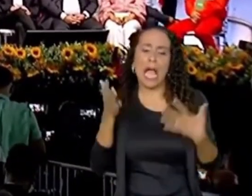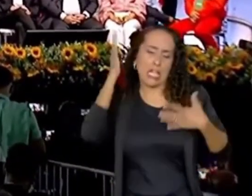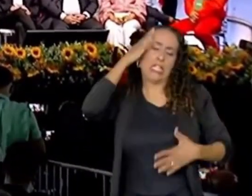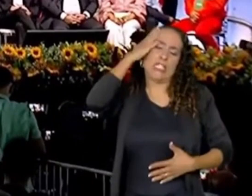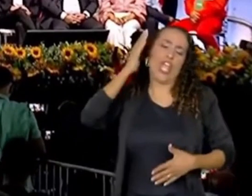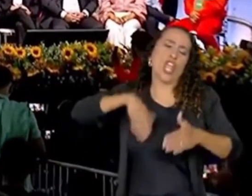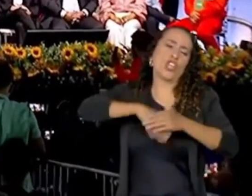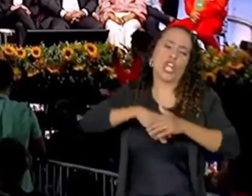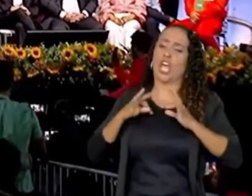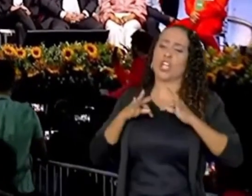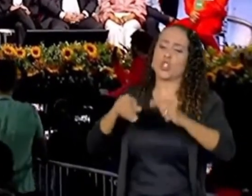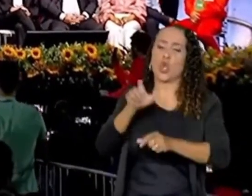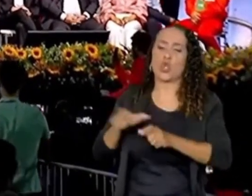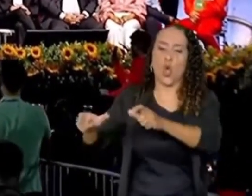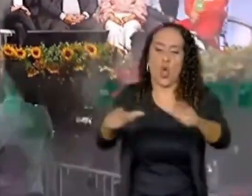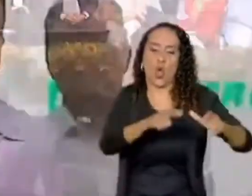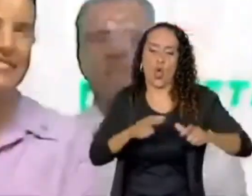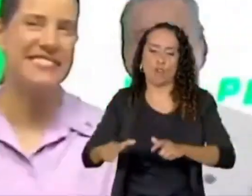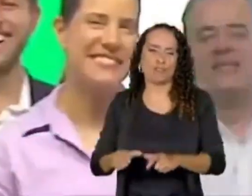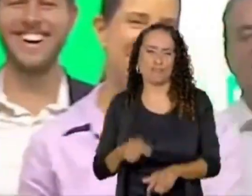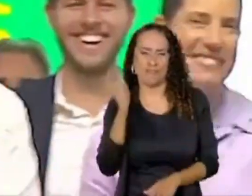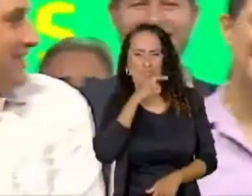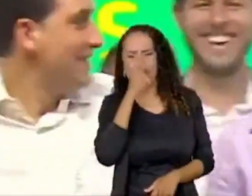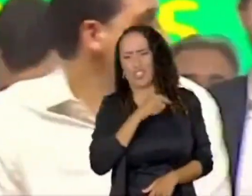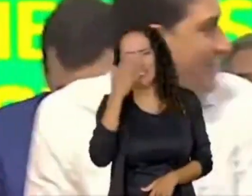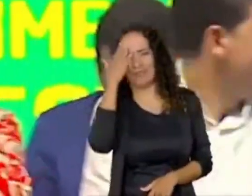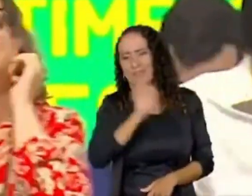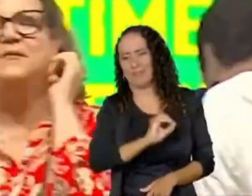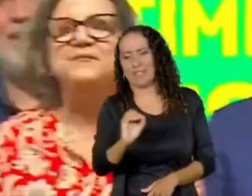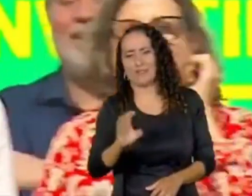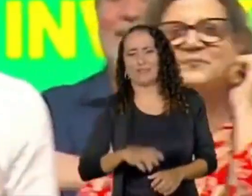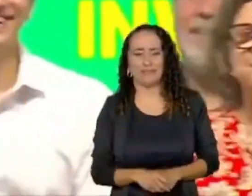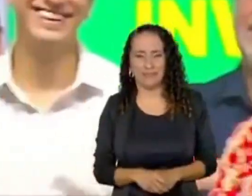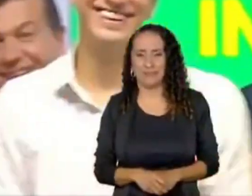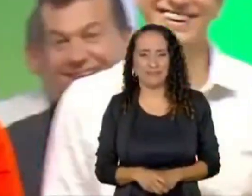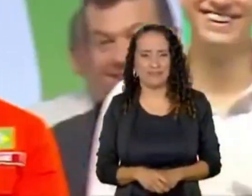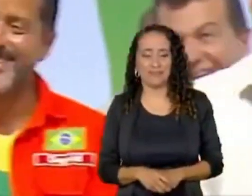sabe jogar em nenhuma. Não sabe jogar em nenhuma.